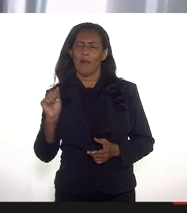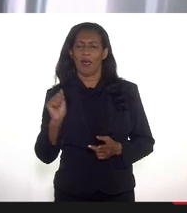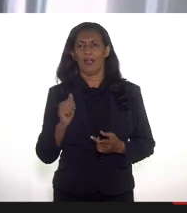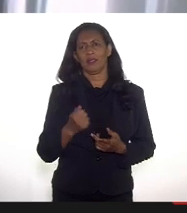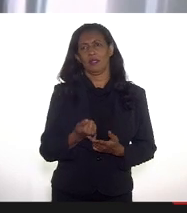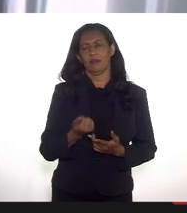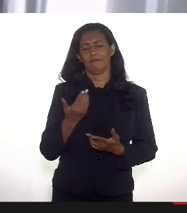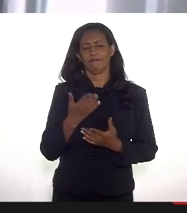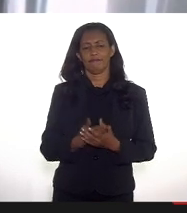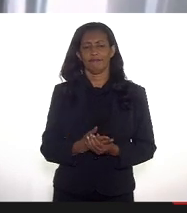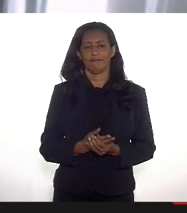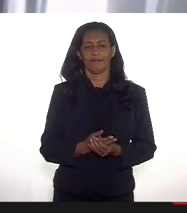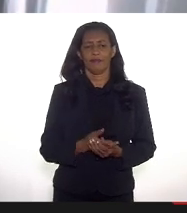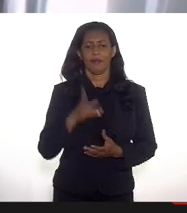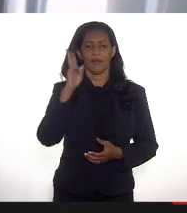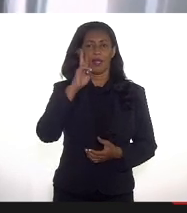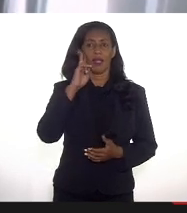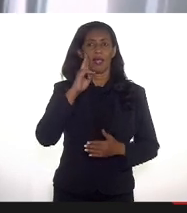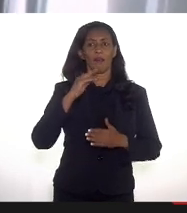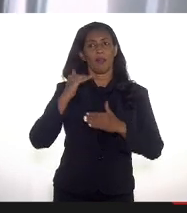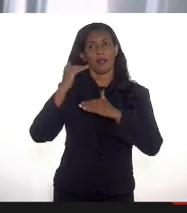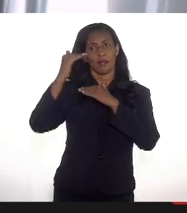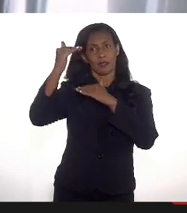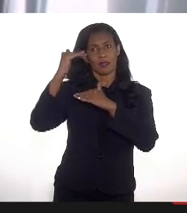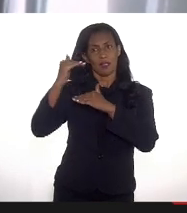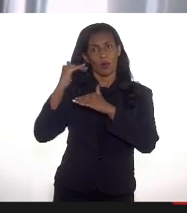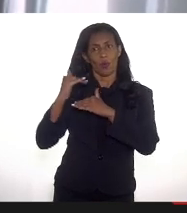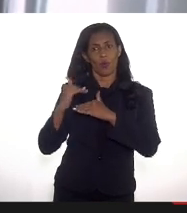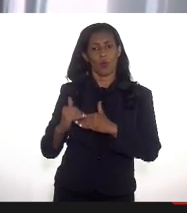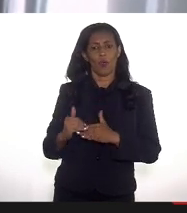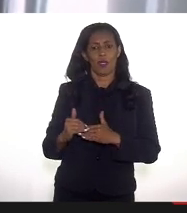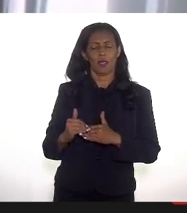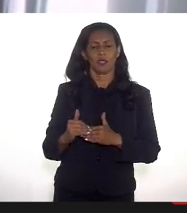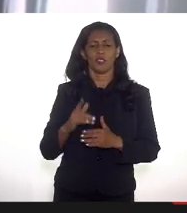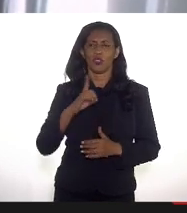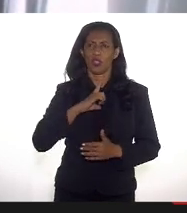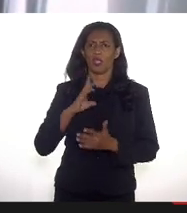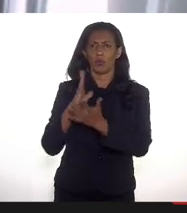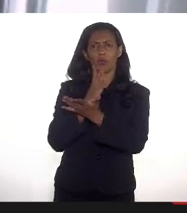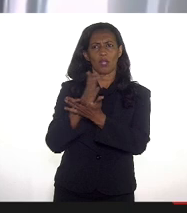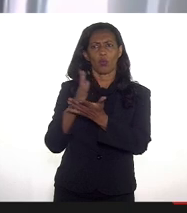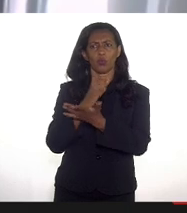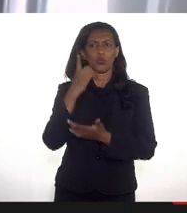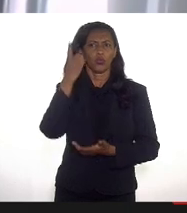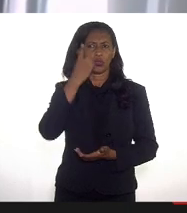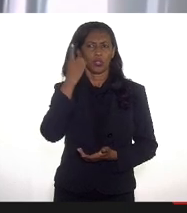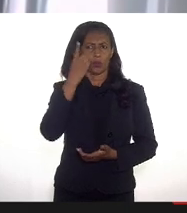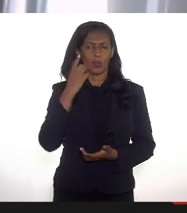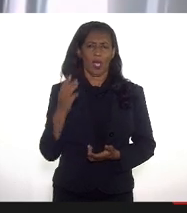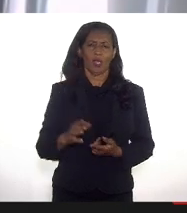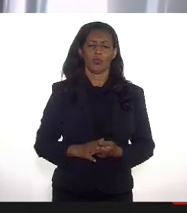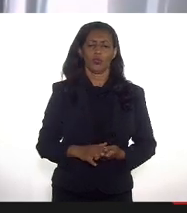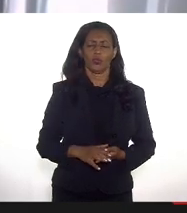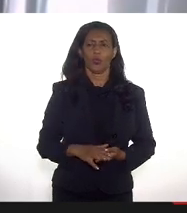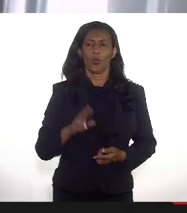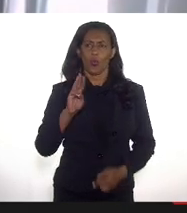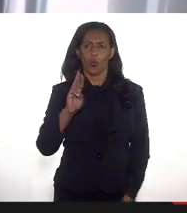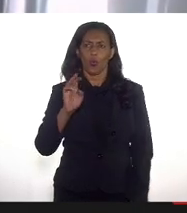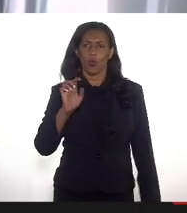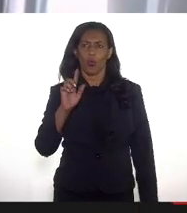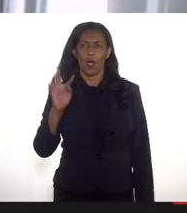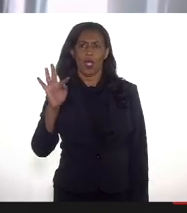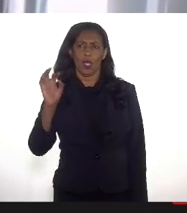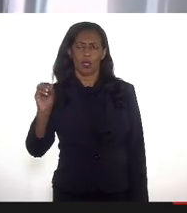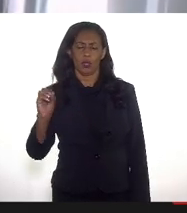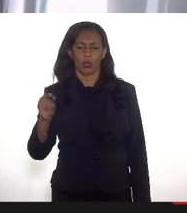chat. E aí, lembrar da sequência, por ordem de chegada aqui, do deputado Rubens Bontempo e do deputado Wellington José. E, Flávio,